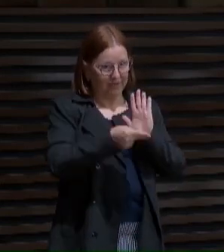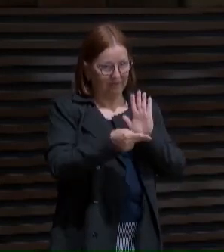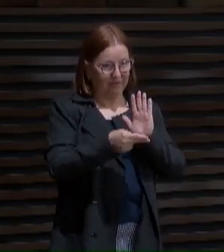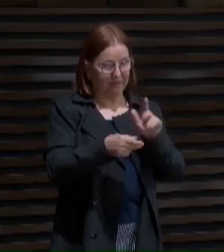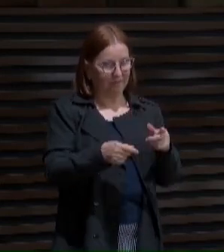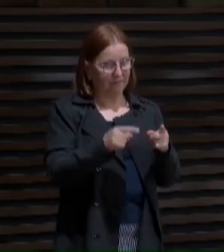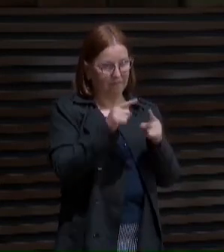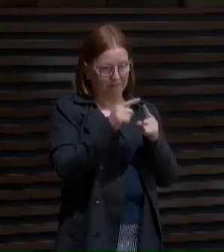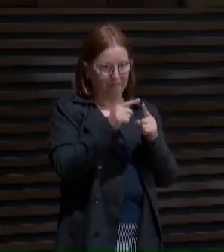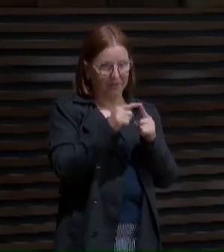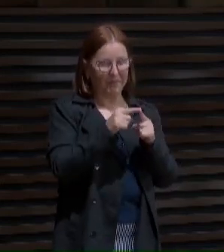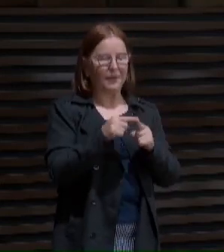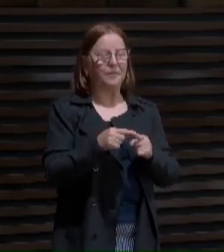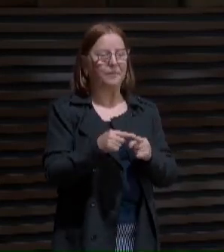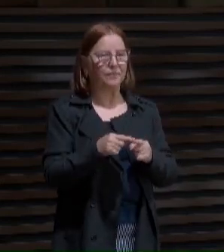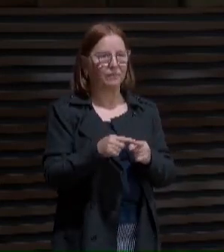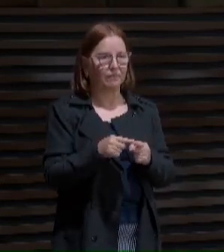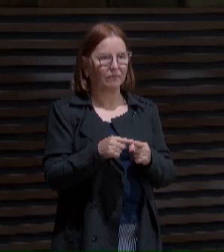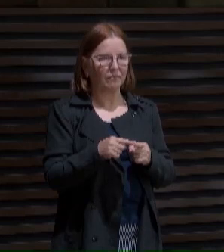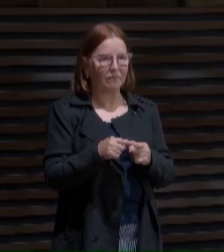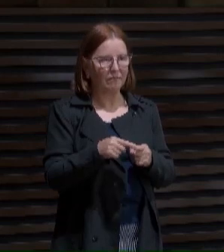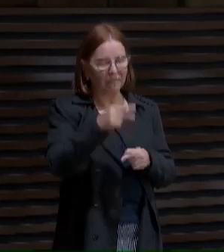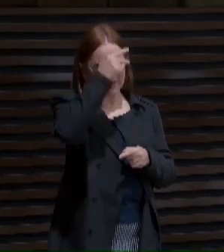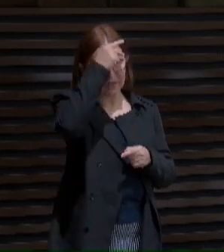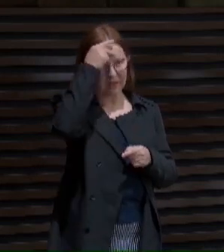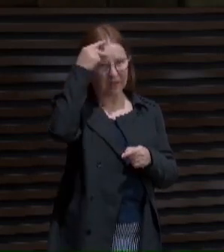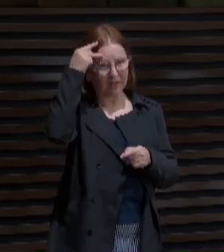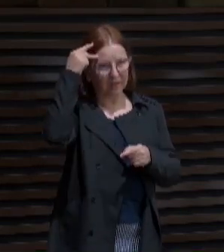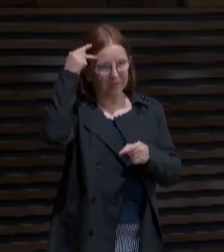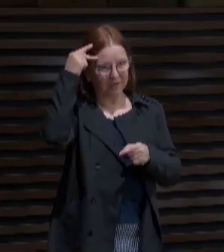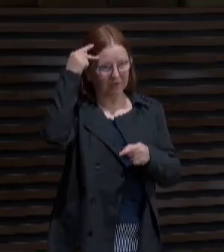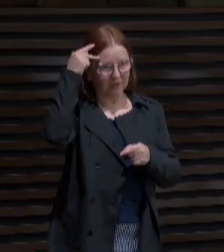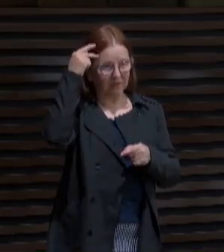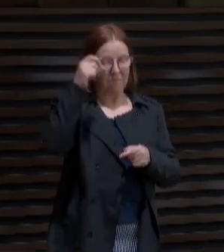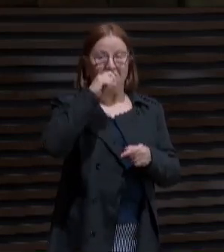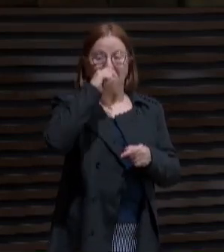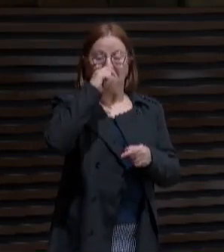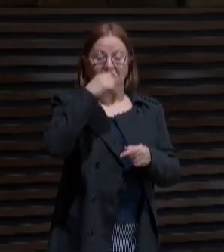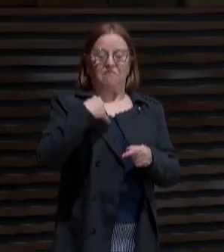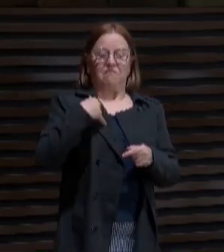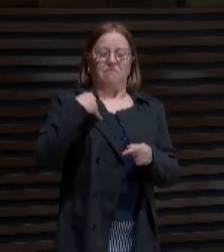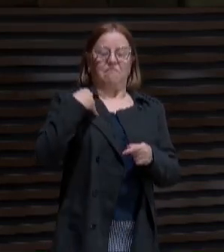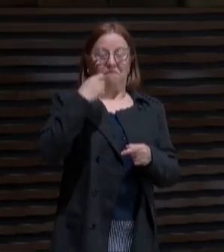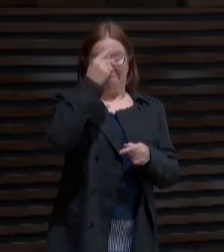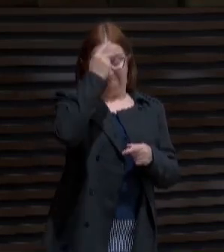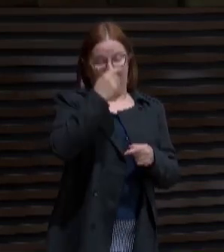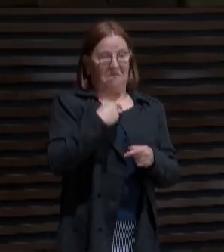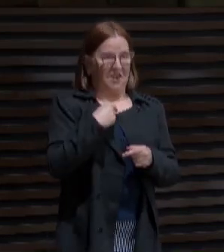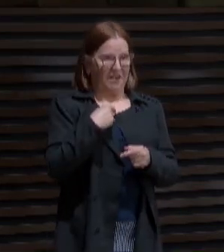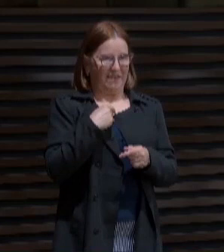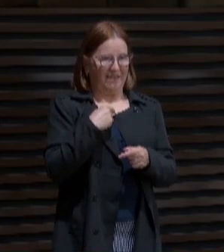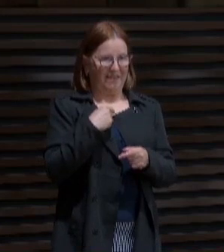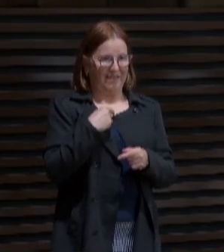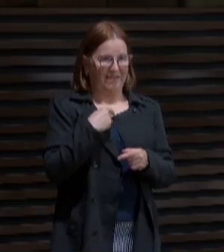que eu entendo, é que o homem tornou-se o quê? Muito orgulhoso de si mesmo e passou a dar muito